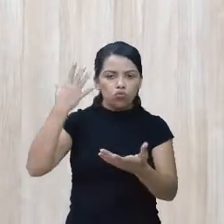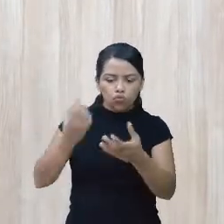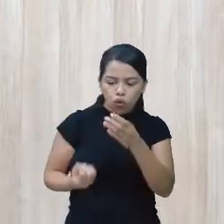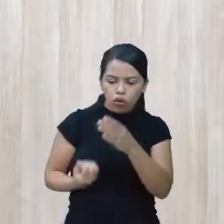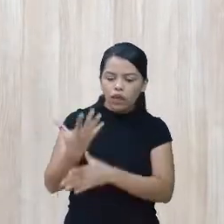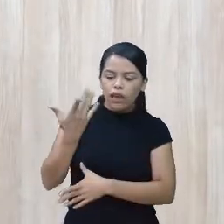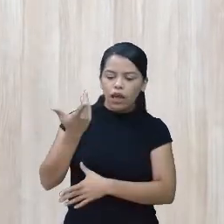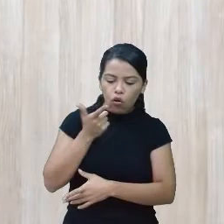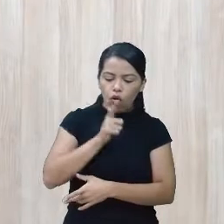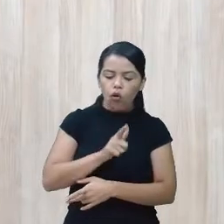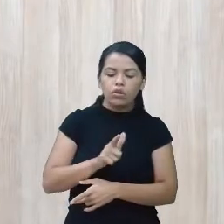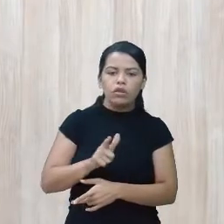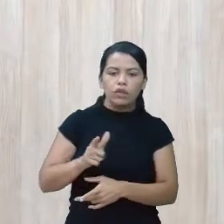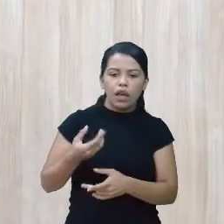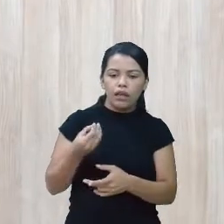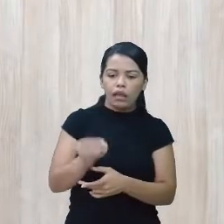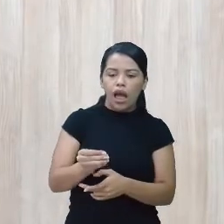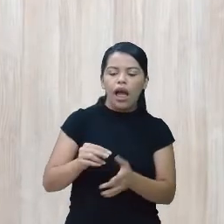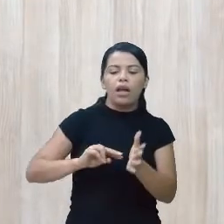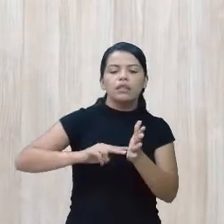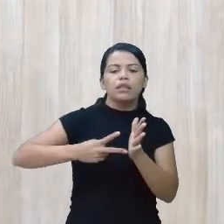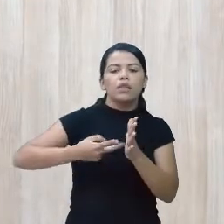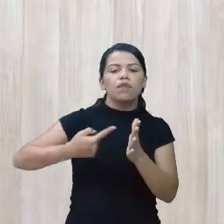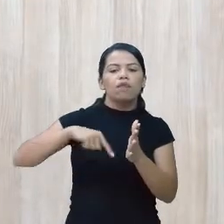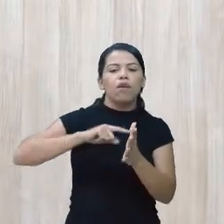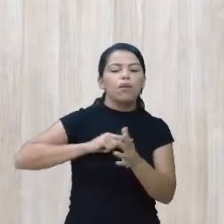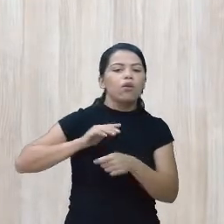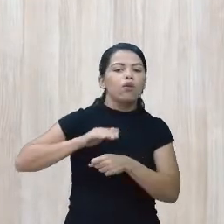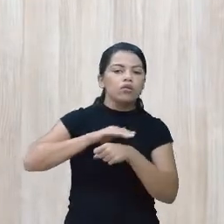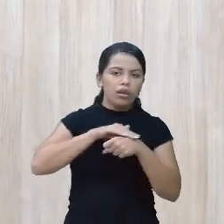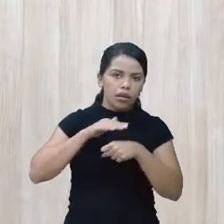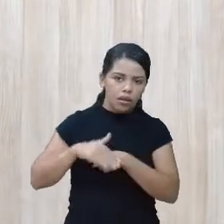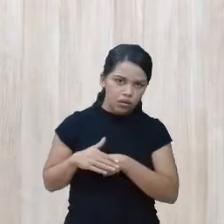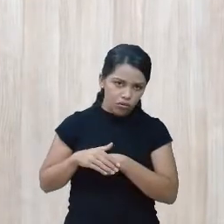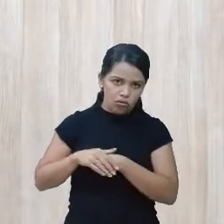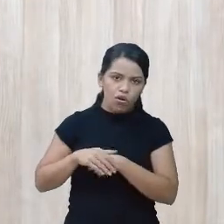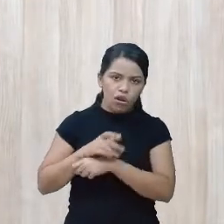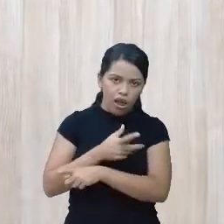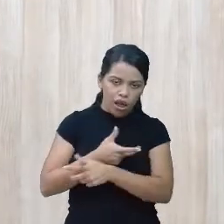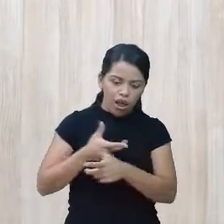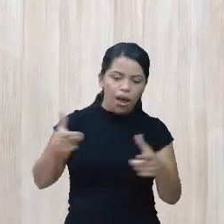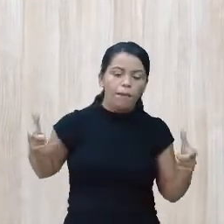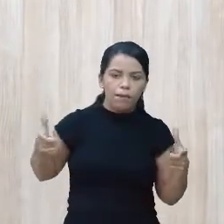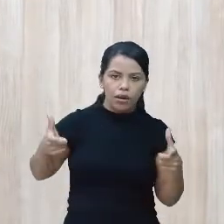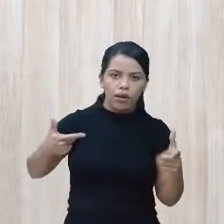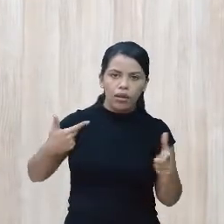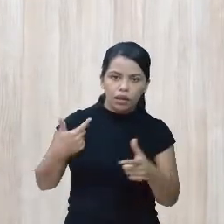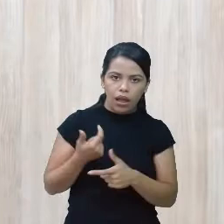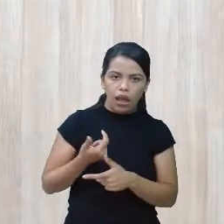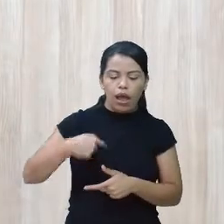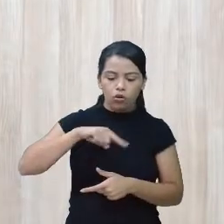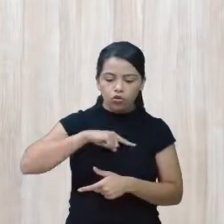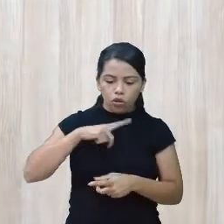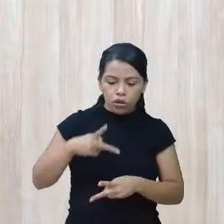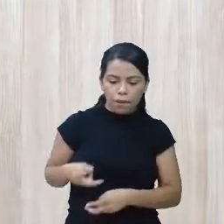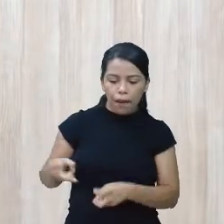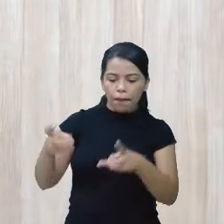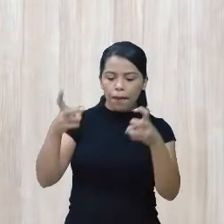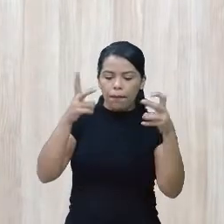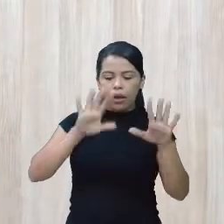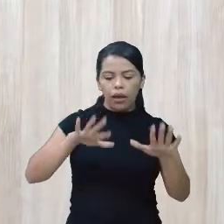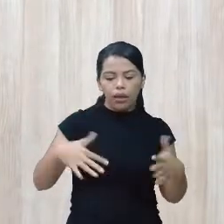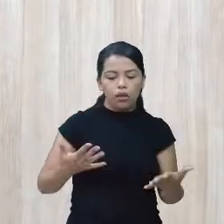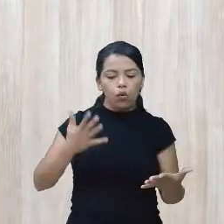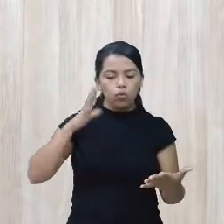ele consegue dar significado para as nossas ações, ele amplia as nossas percepções. Então, o som é muito